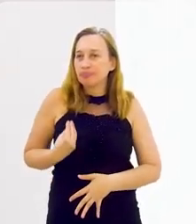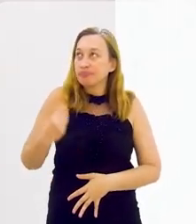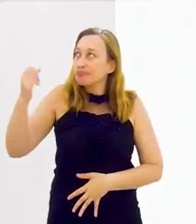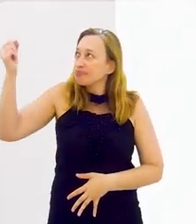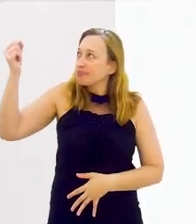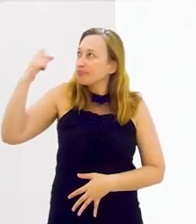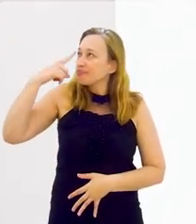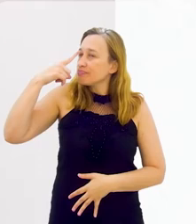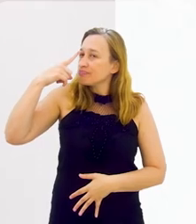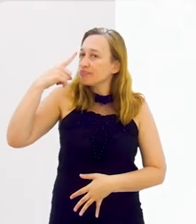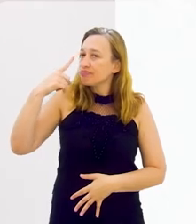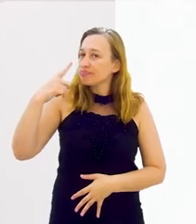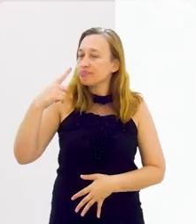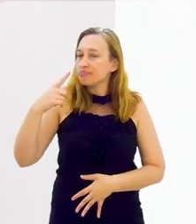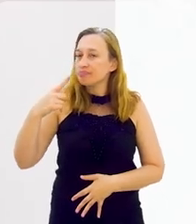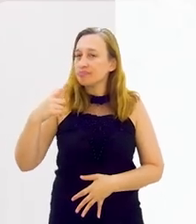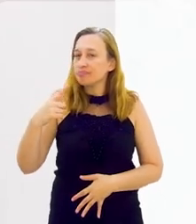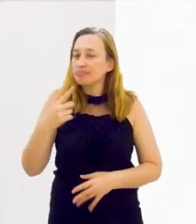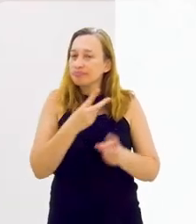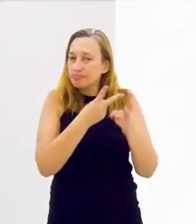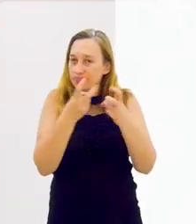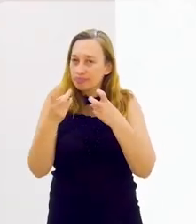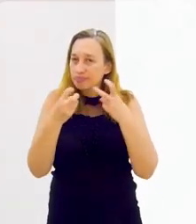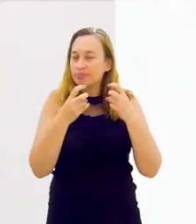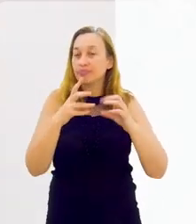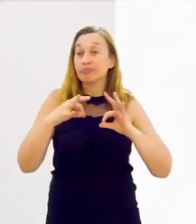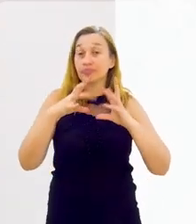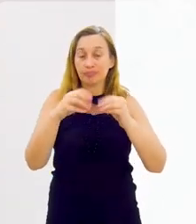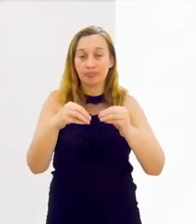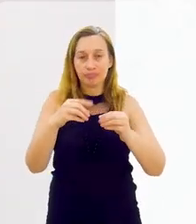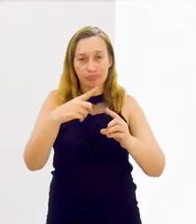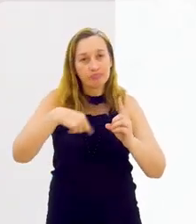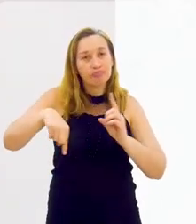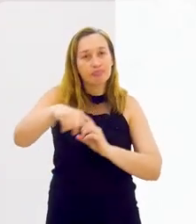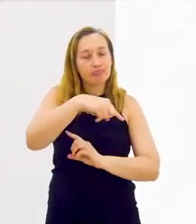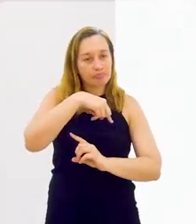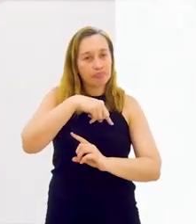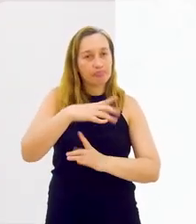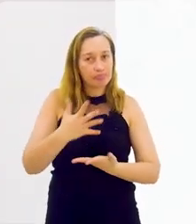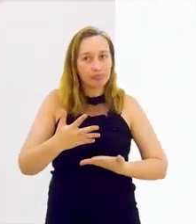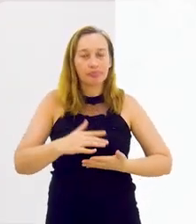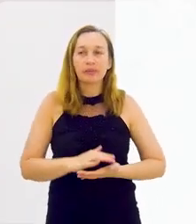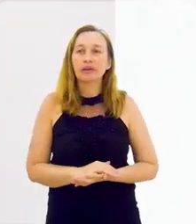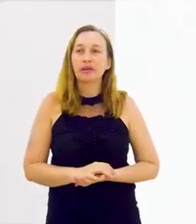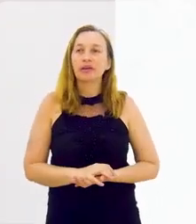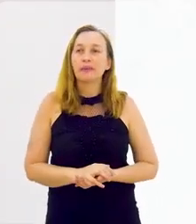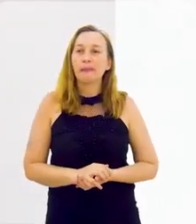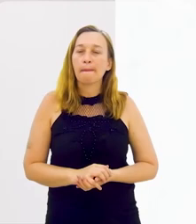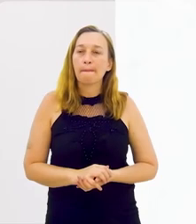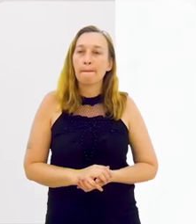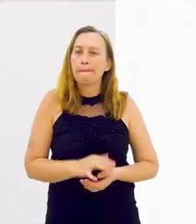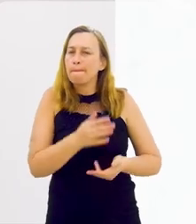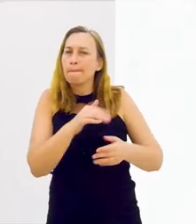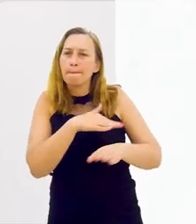mim a vida é inspiradora, eu tenho que estar presente na vida, eu tenho que observar a vida, né? Eu tenho que estar prestando